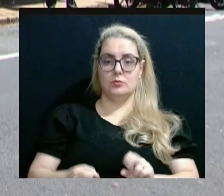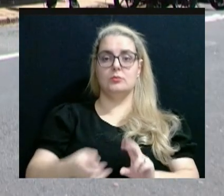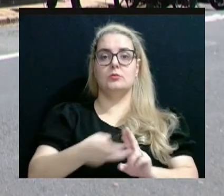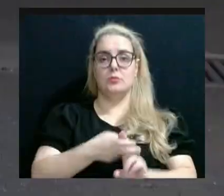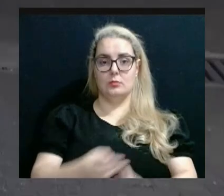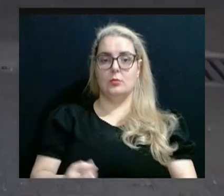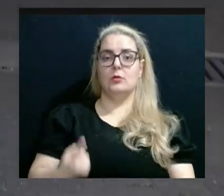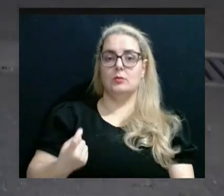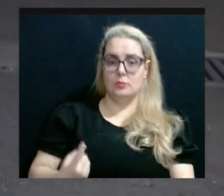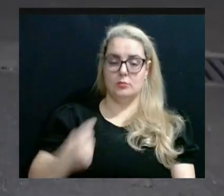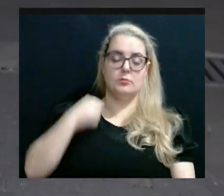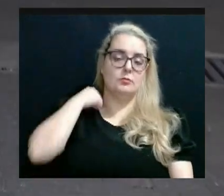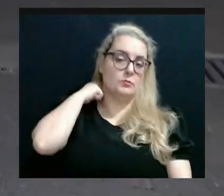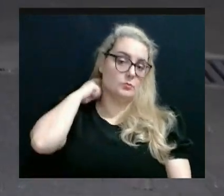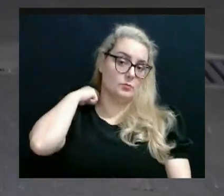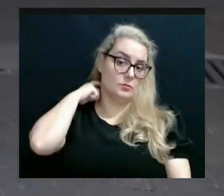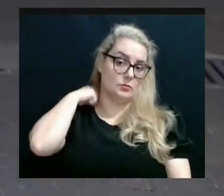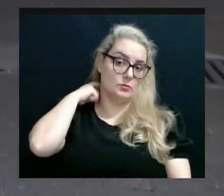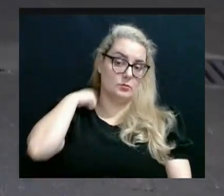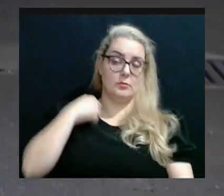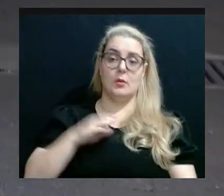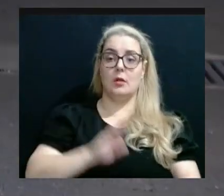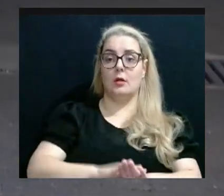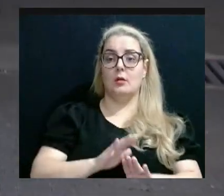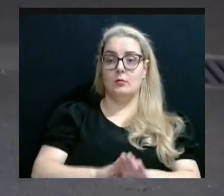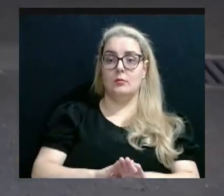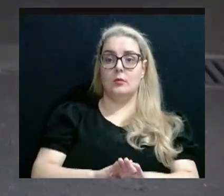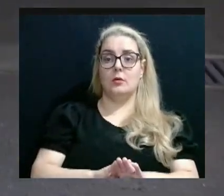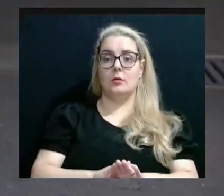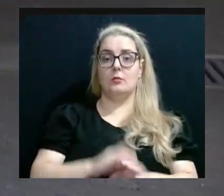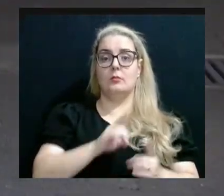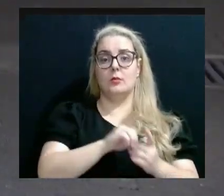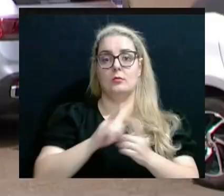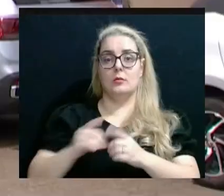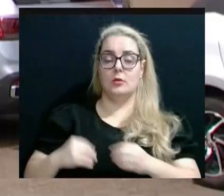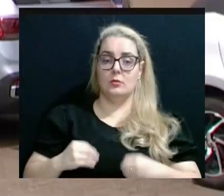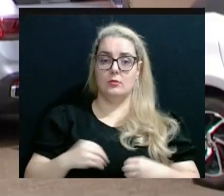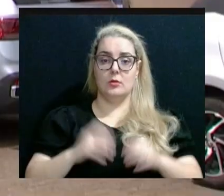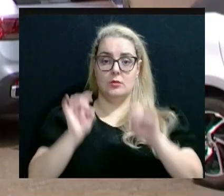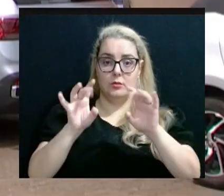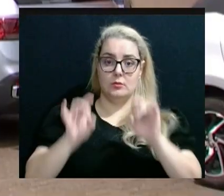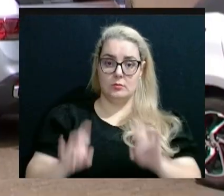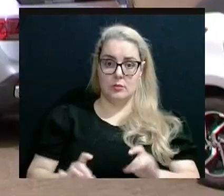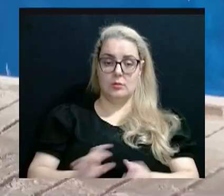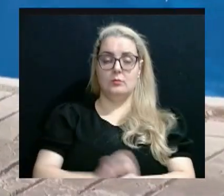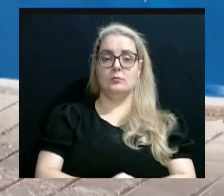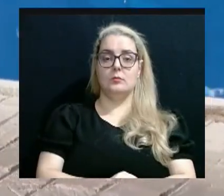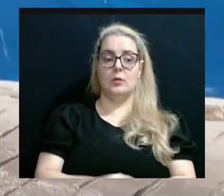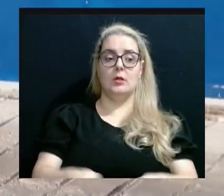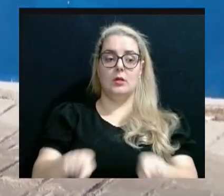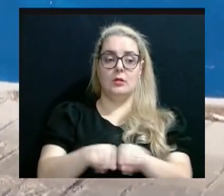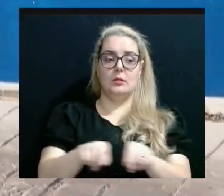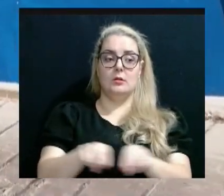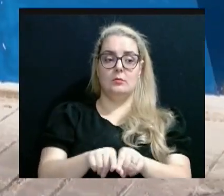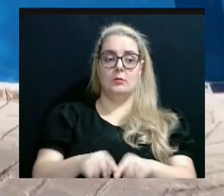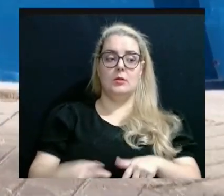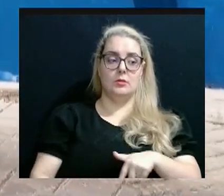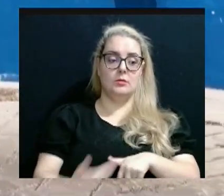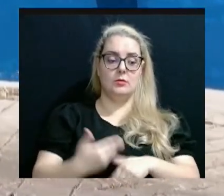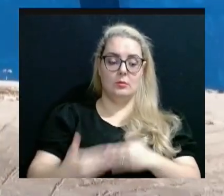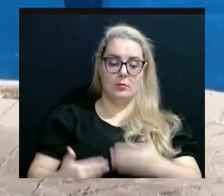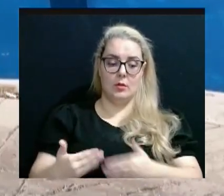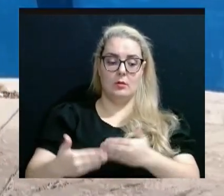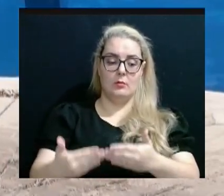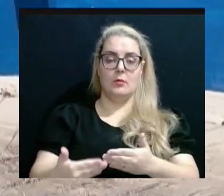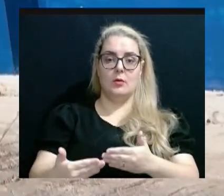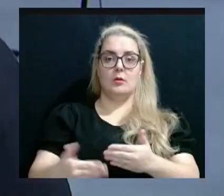cidade. A medida vale para consultas e exames especializados, também cirurgias e procedimentos e